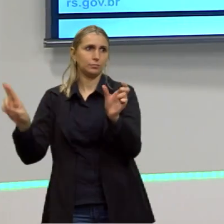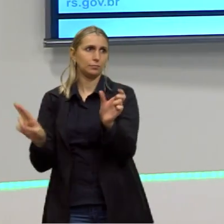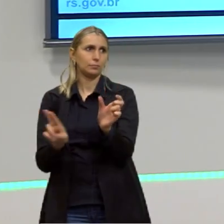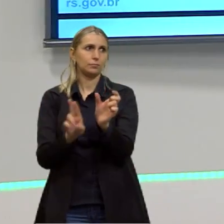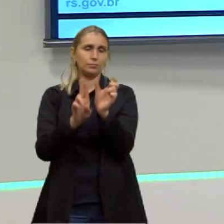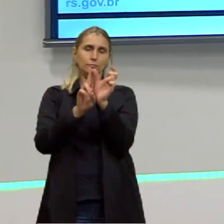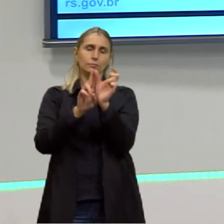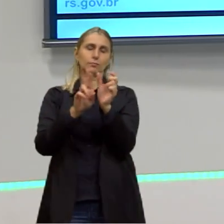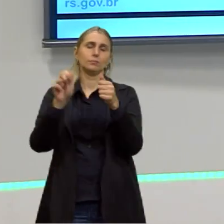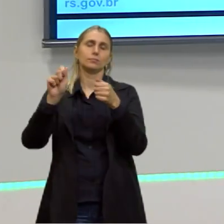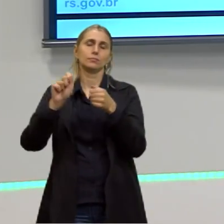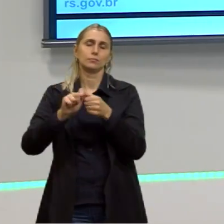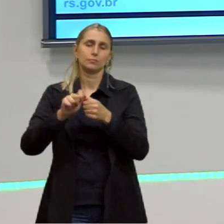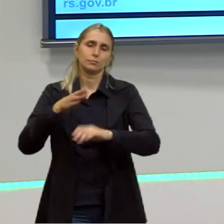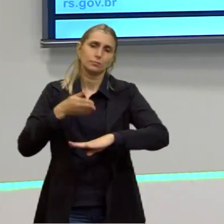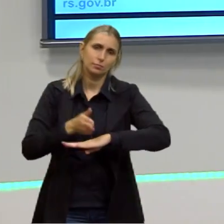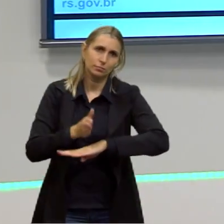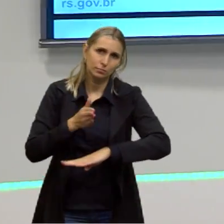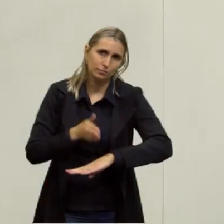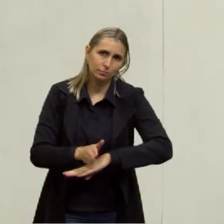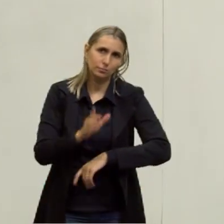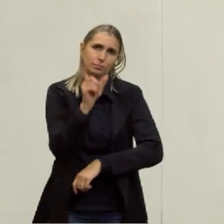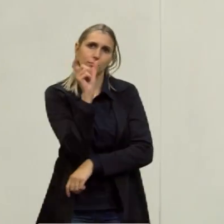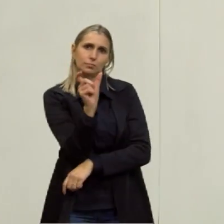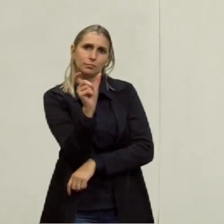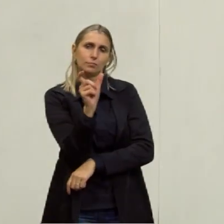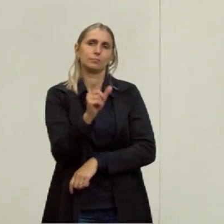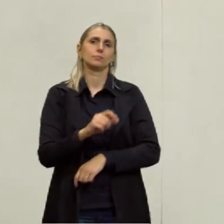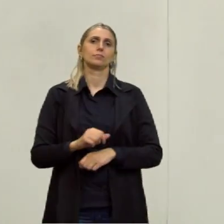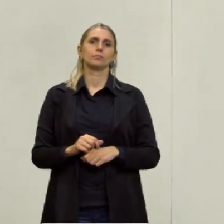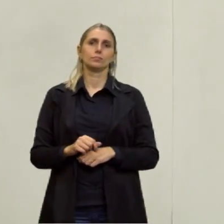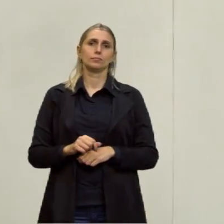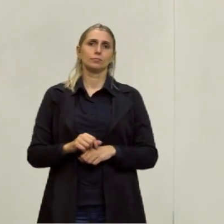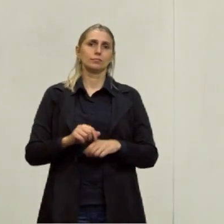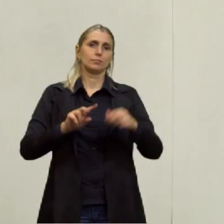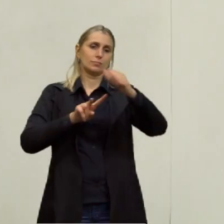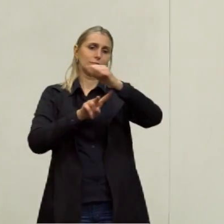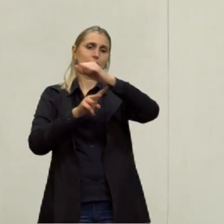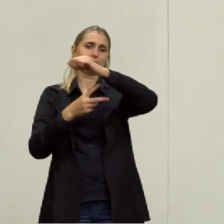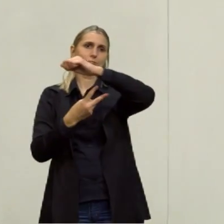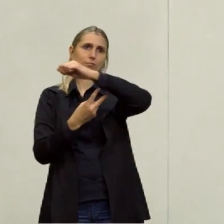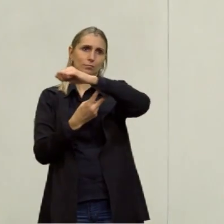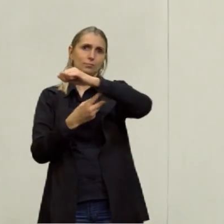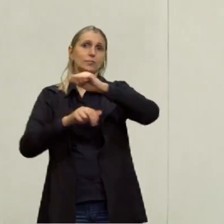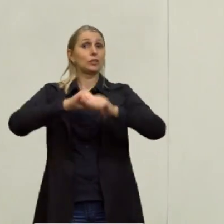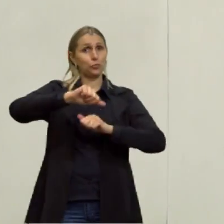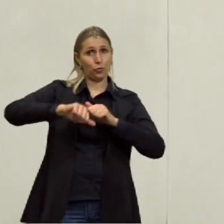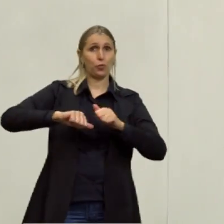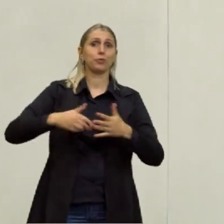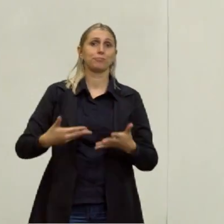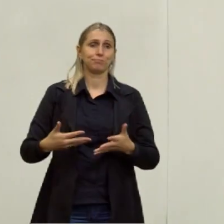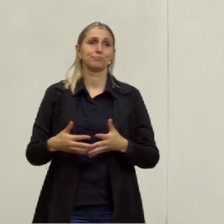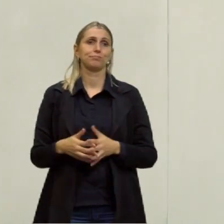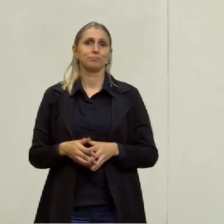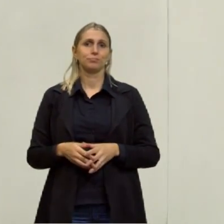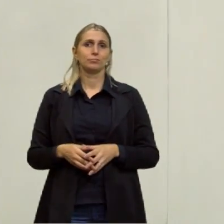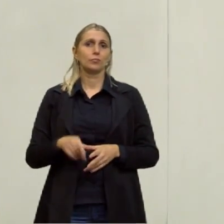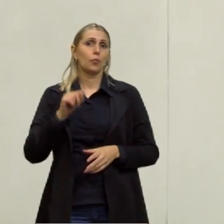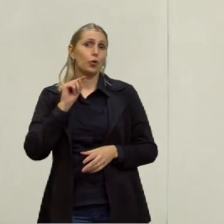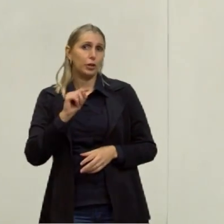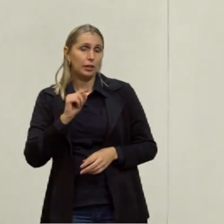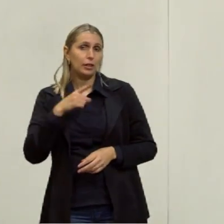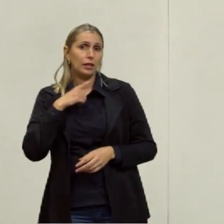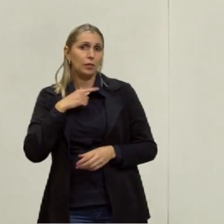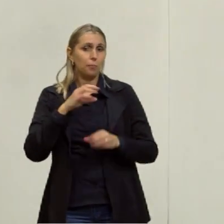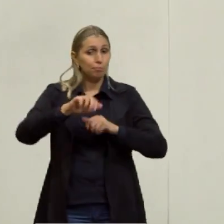substantivos fazem parte de palavras que são variáveis tá porque porque